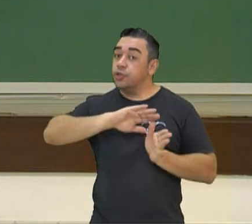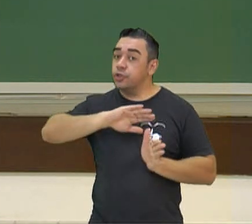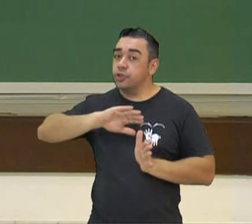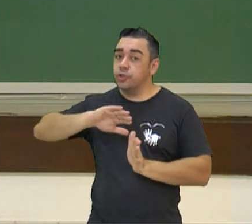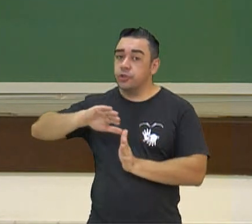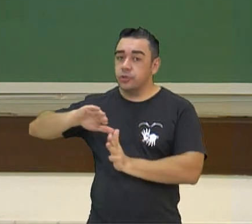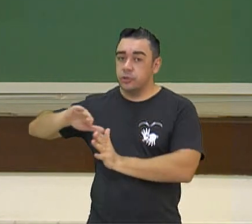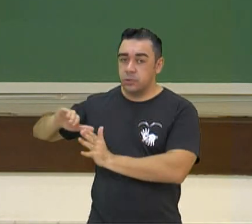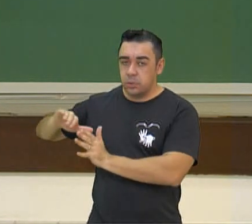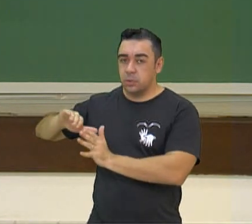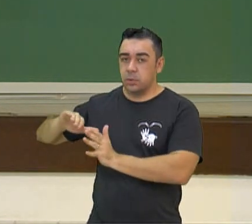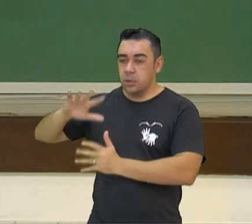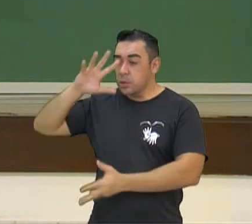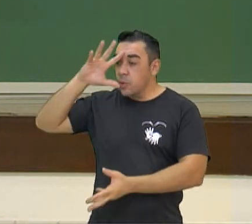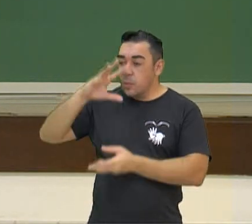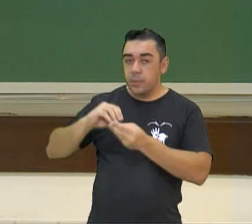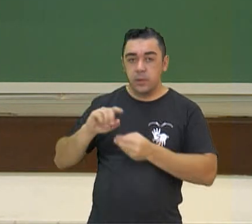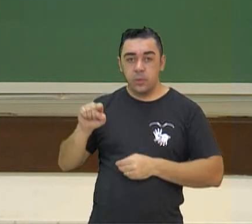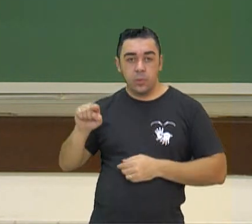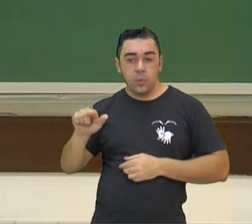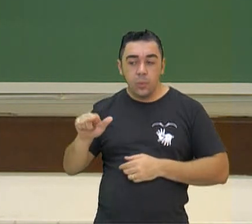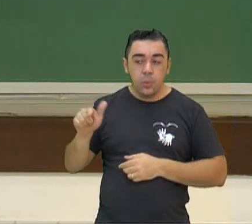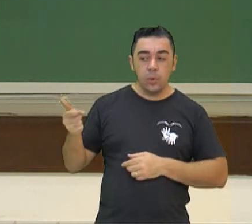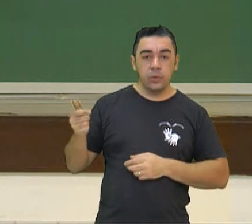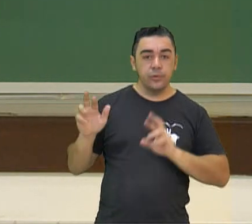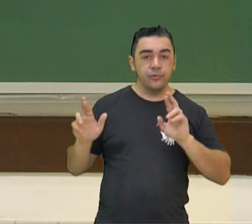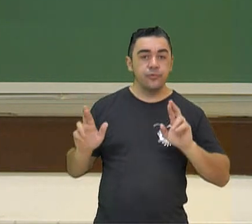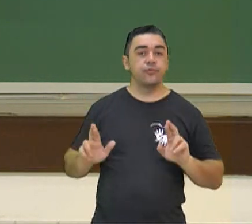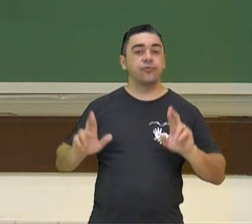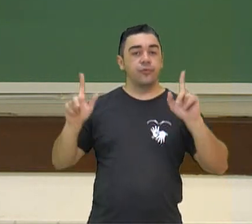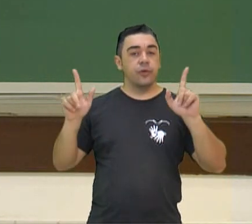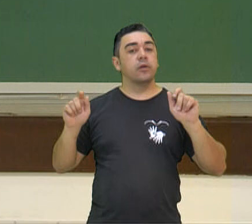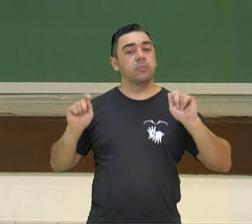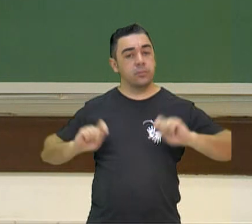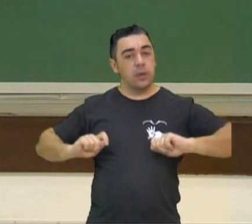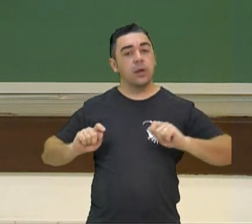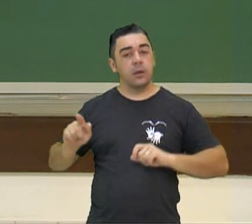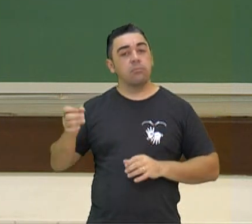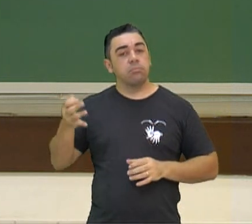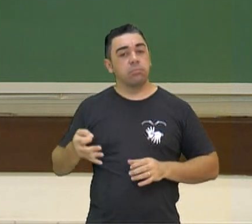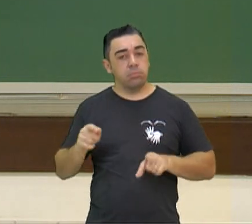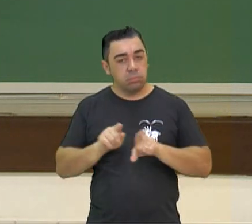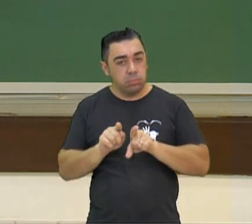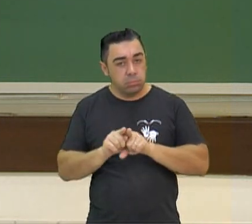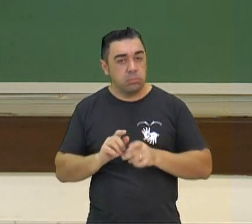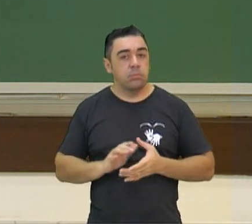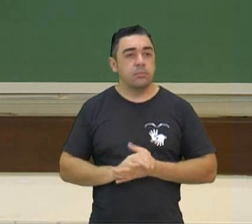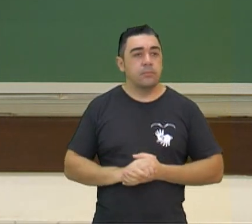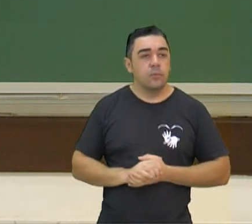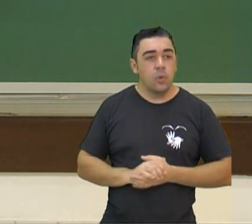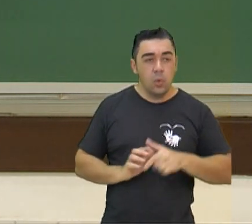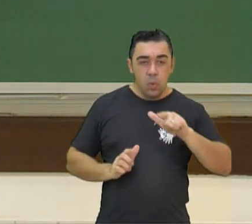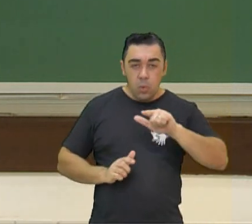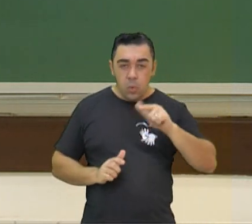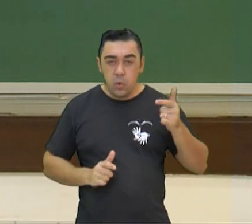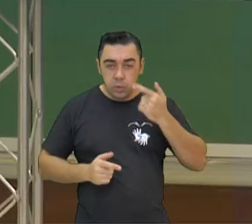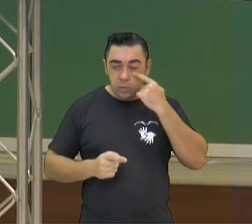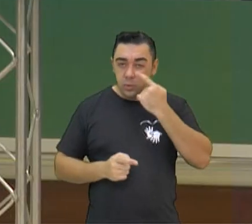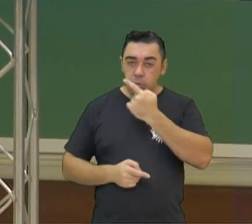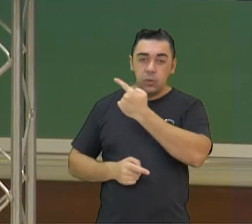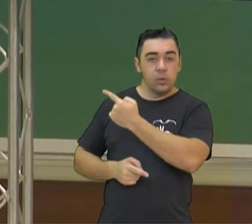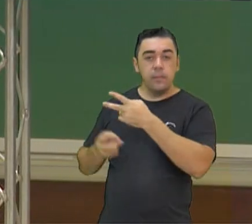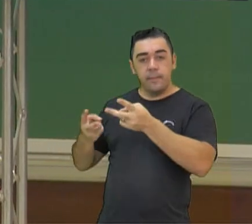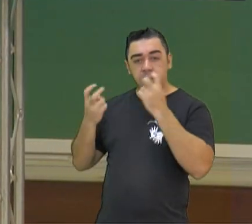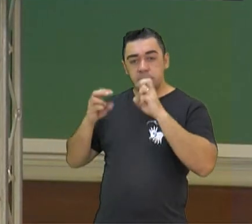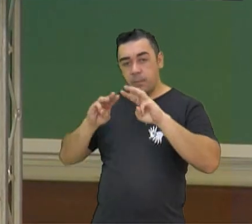entender que a forma como os outros enxergam também pode estar correta. Muito bem, mais uma olhada aqui para